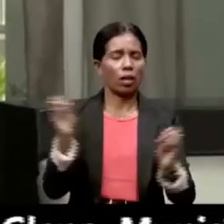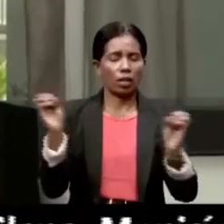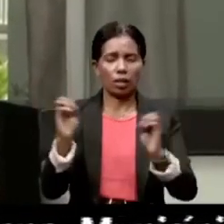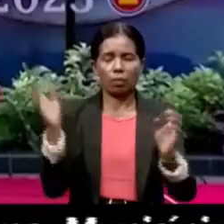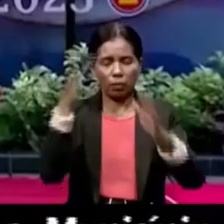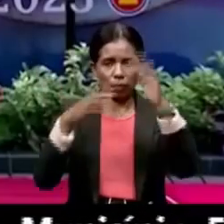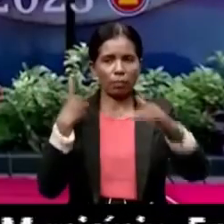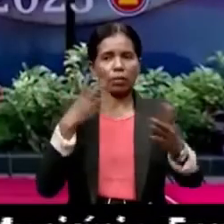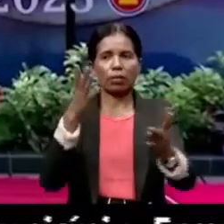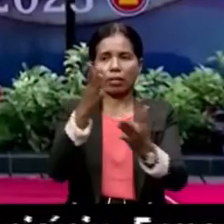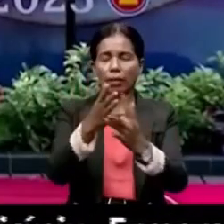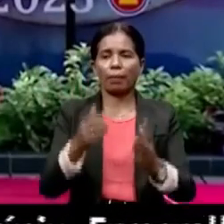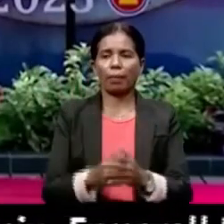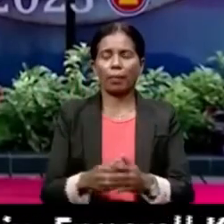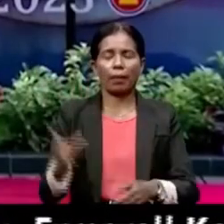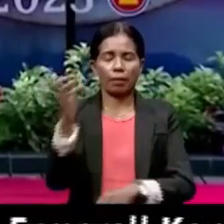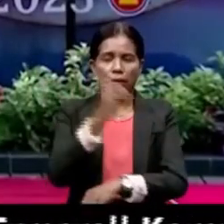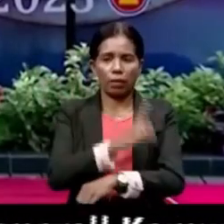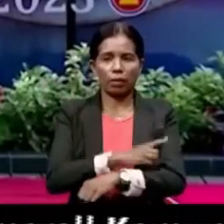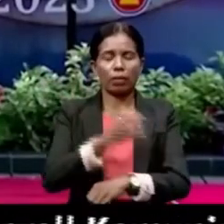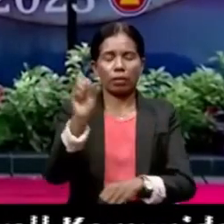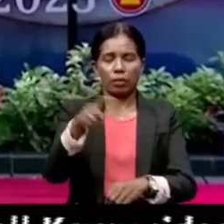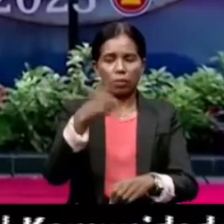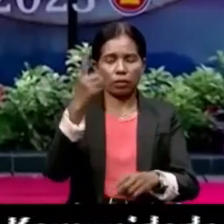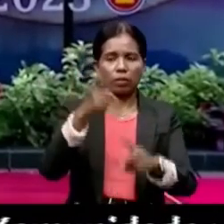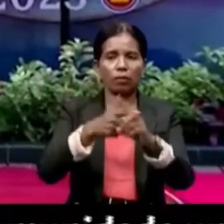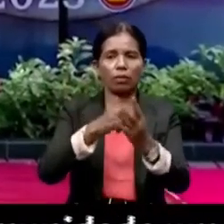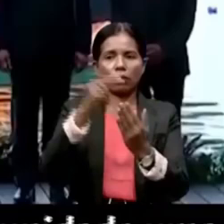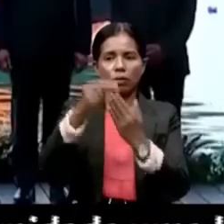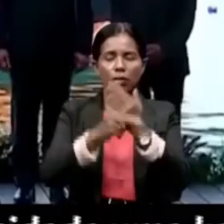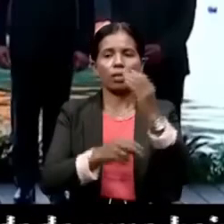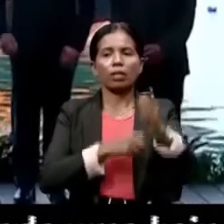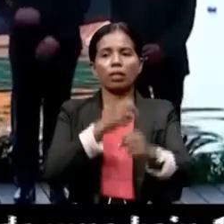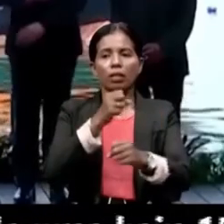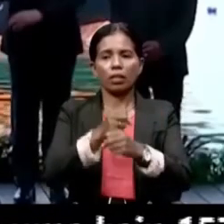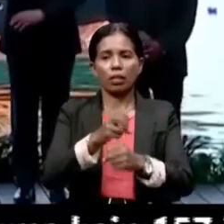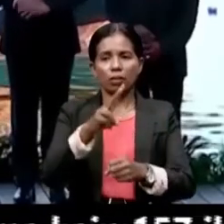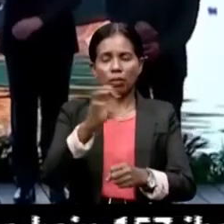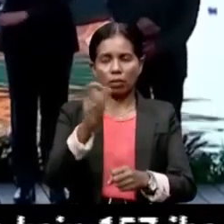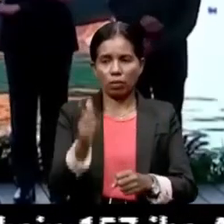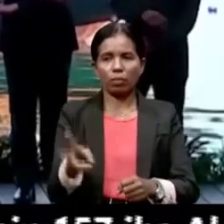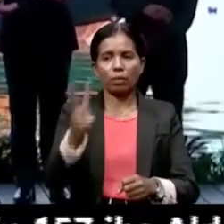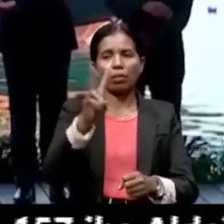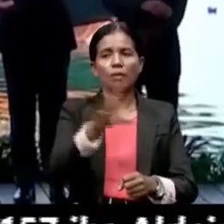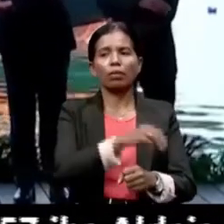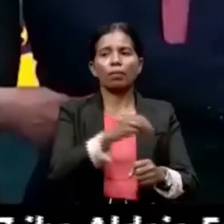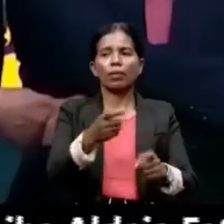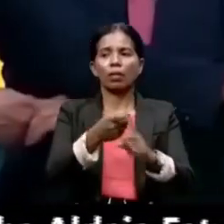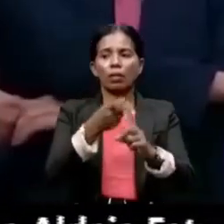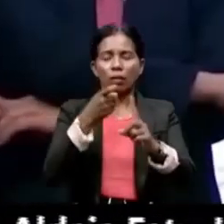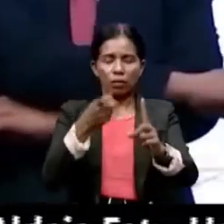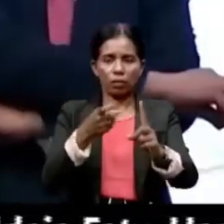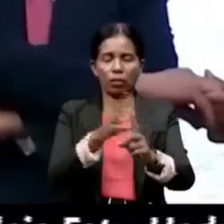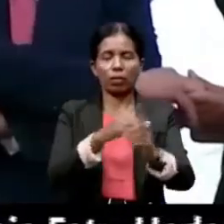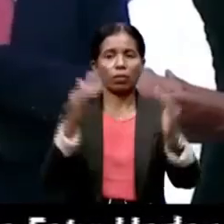tamona iya loron sanulo resinida fula novembro tina rehun rua rua nulo resin rua le husi konferensia antu